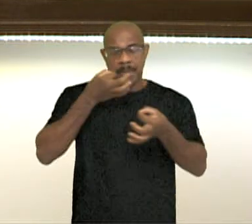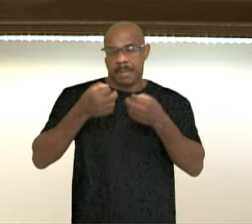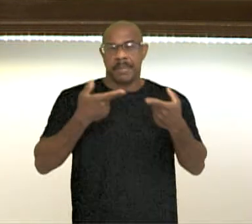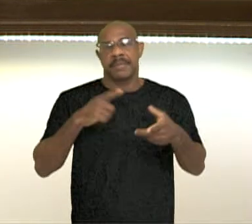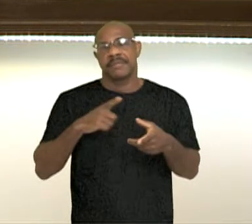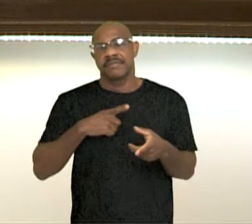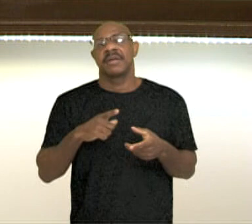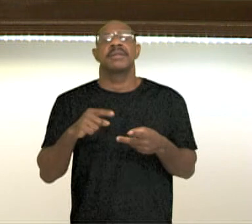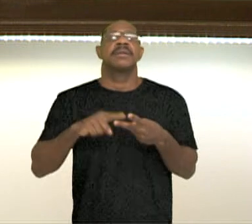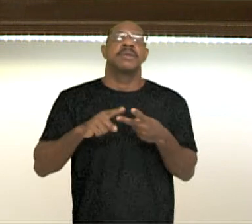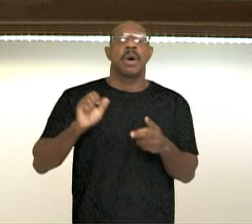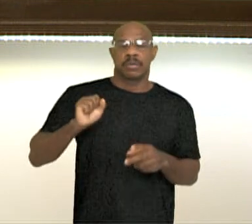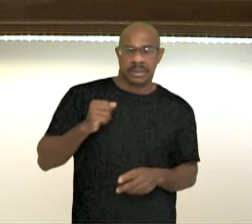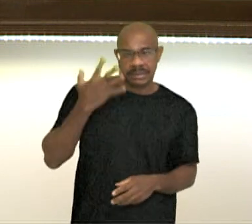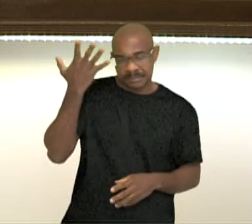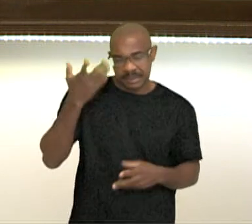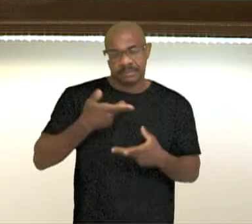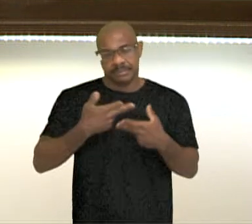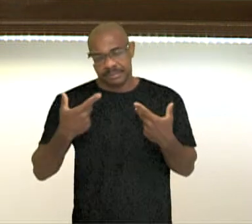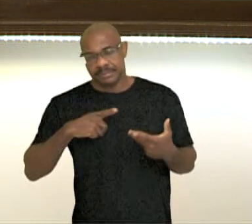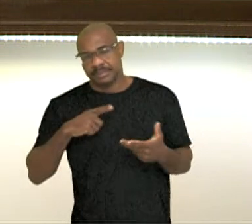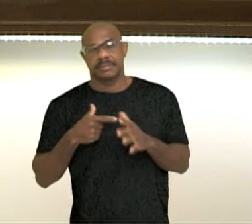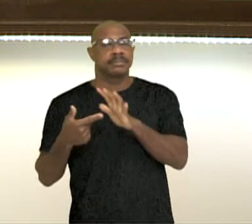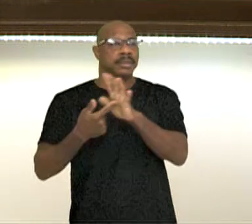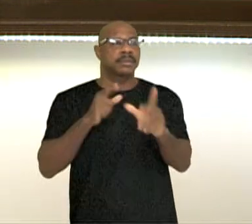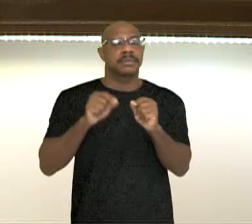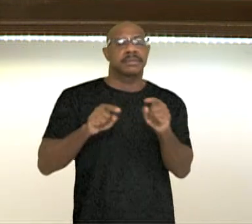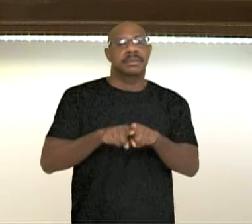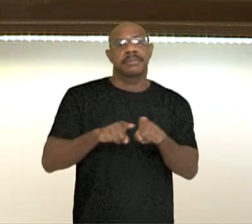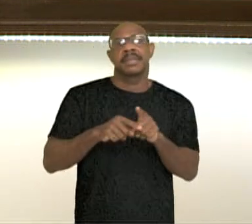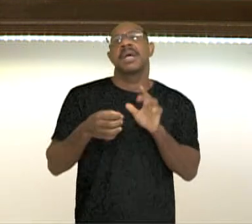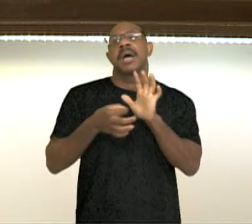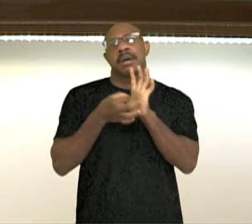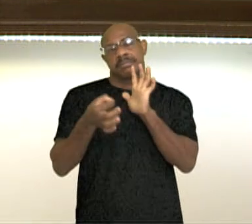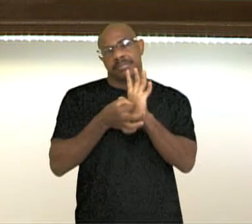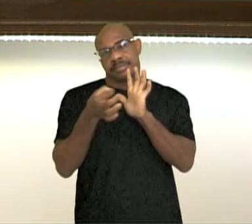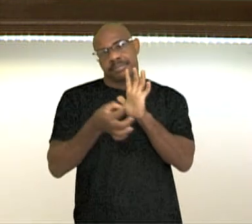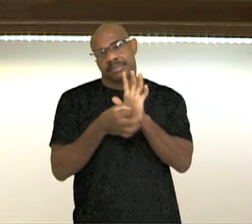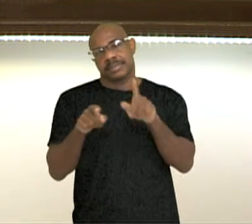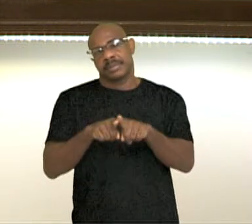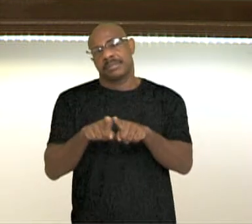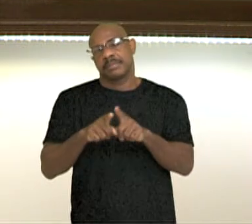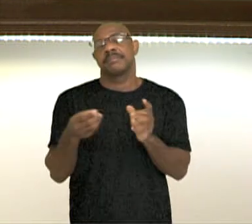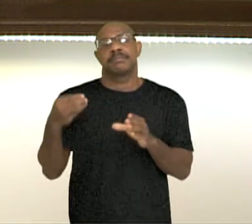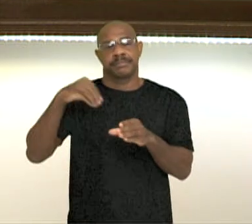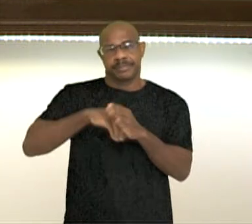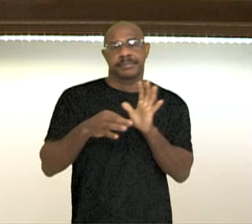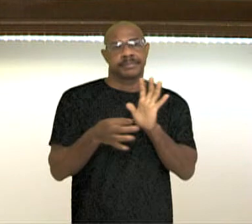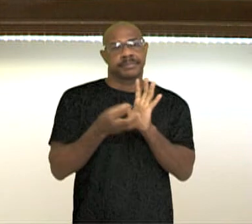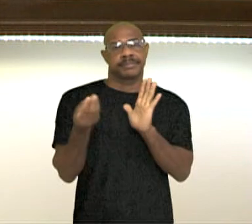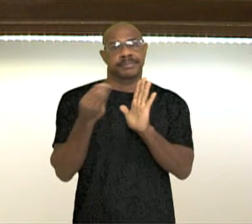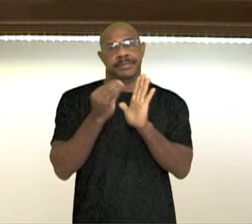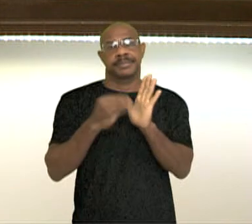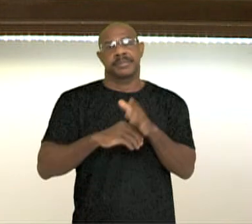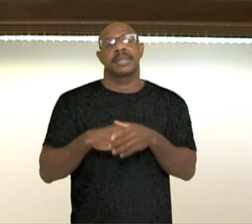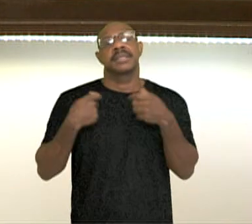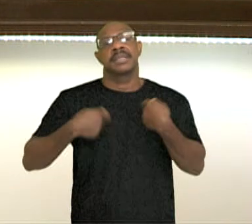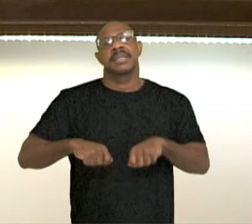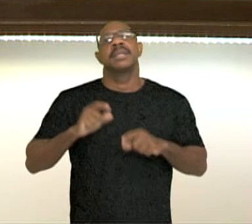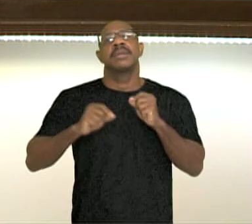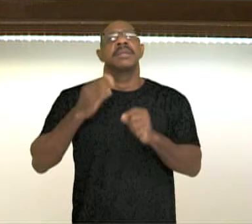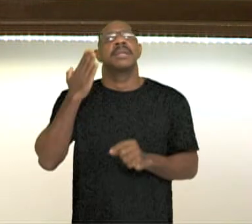vai trazer os fatos, mas vai trazer a sua argumentação, vai colocar opinião. E para nós, o que é